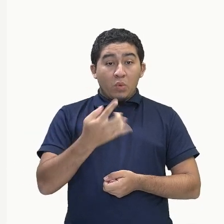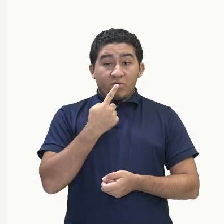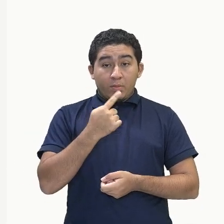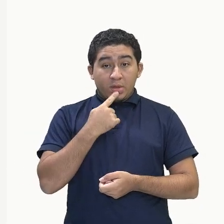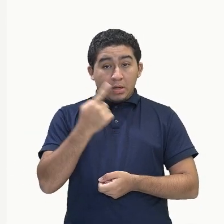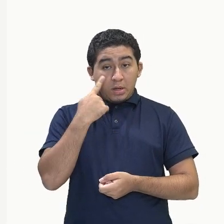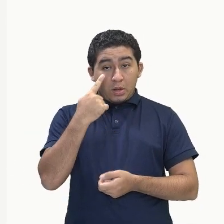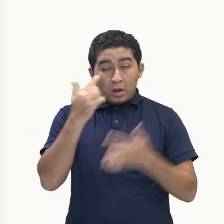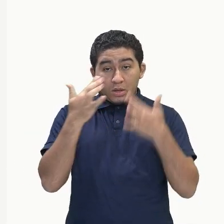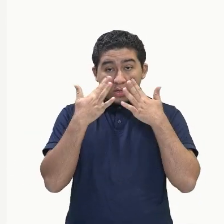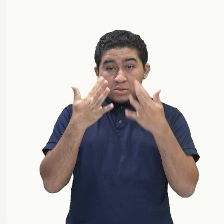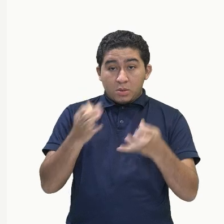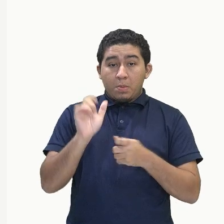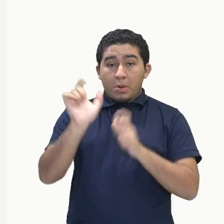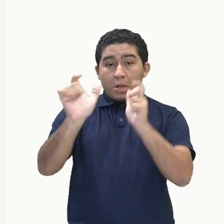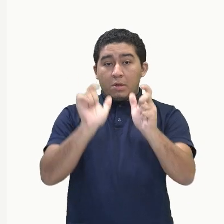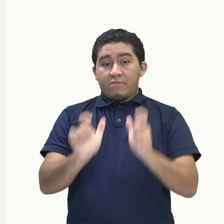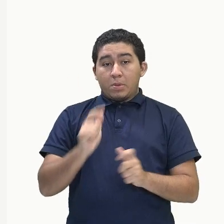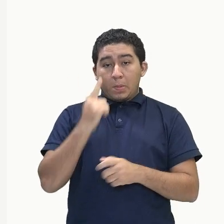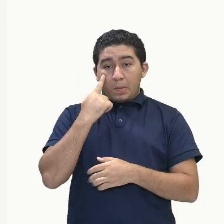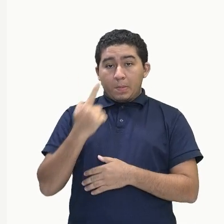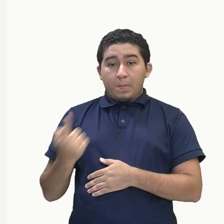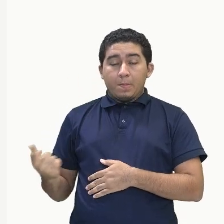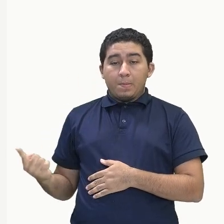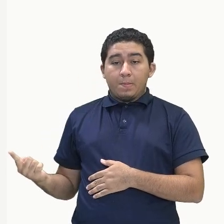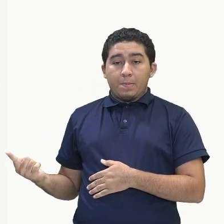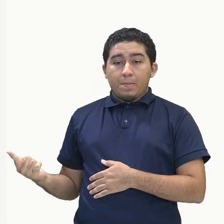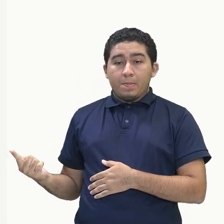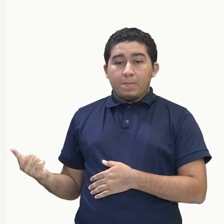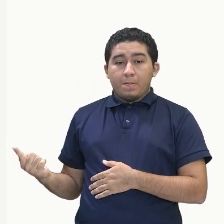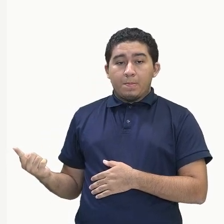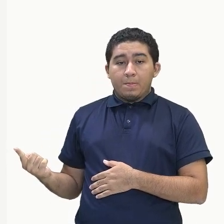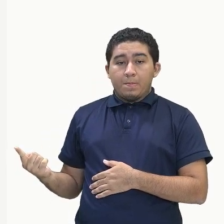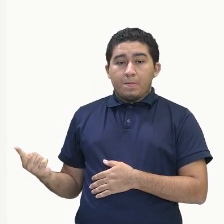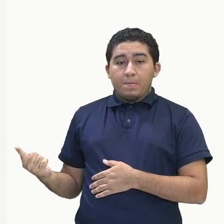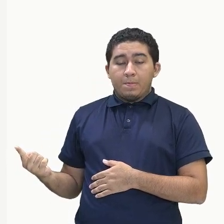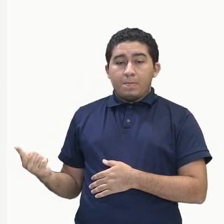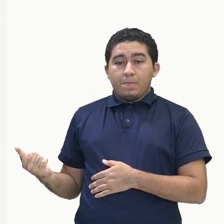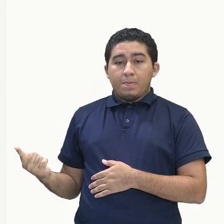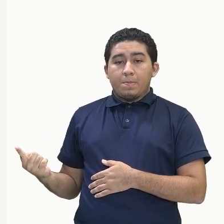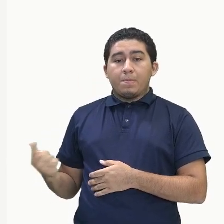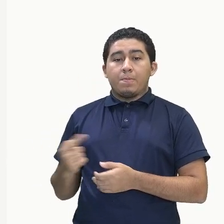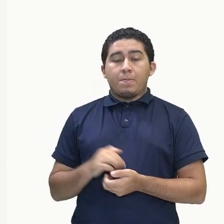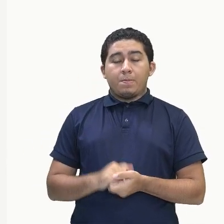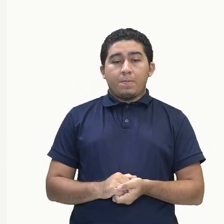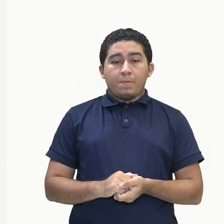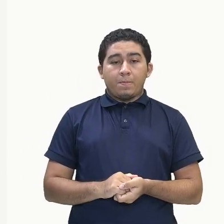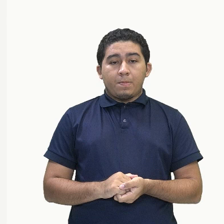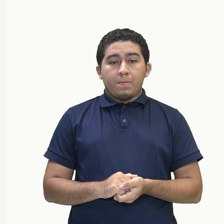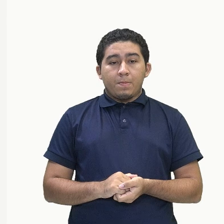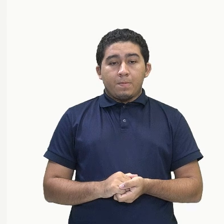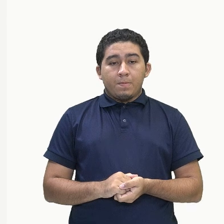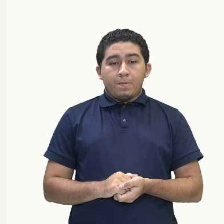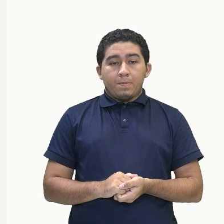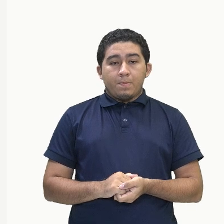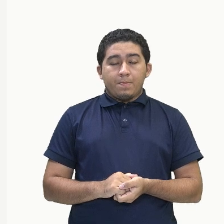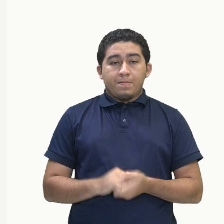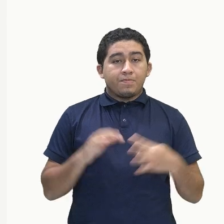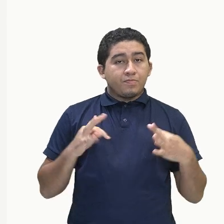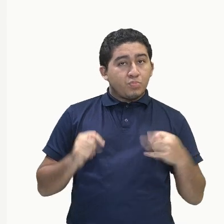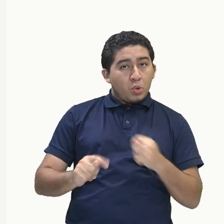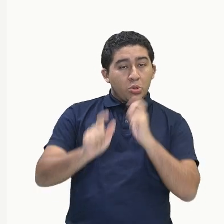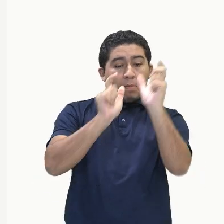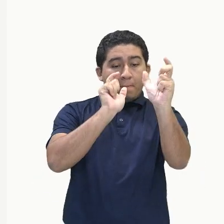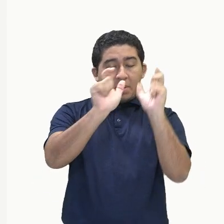service, computers, opportunities, departments, organizations, sectors. Então, todas essas que